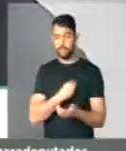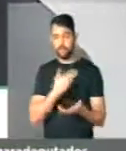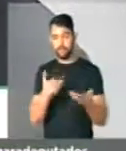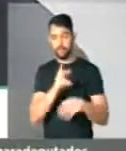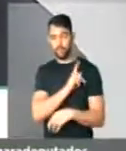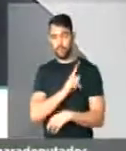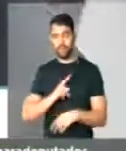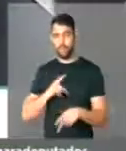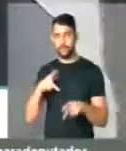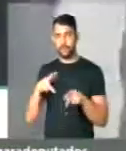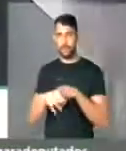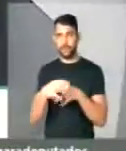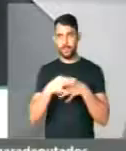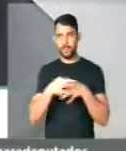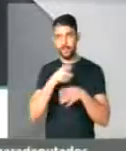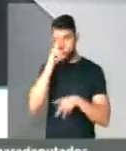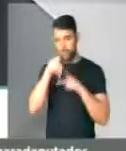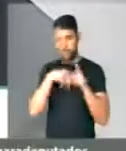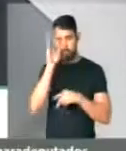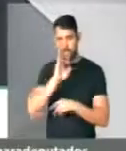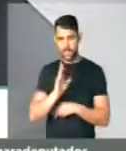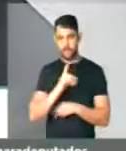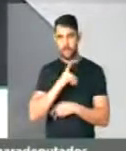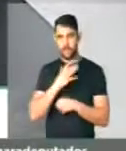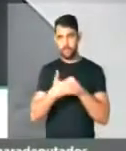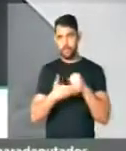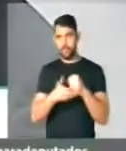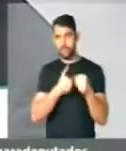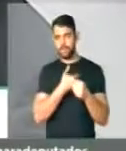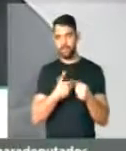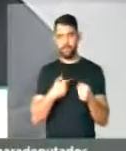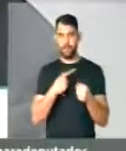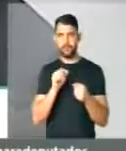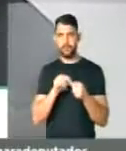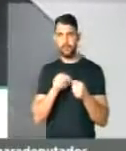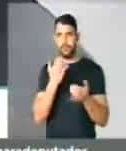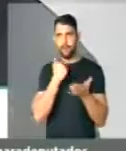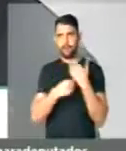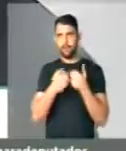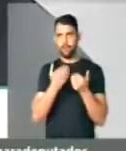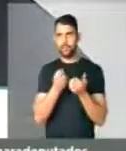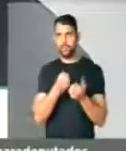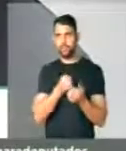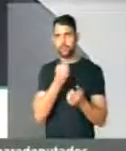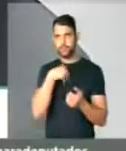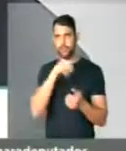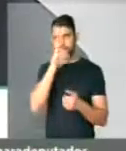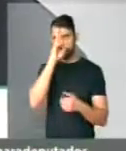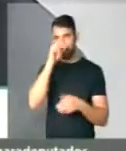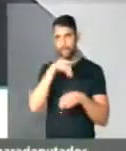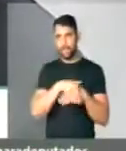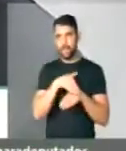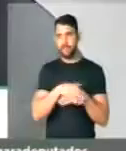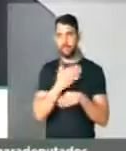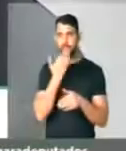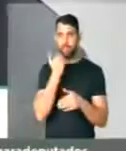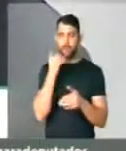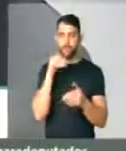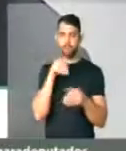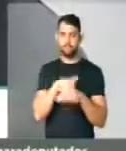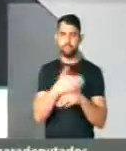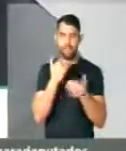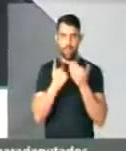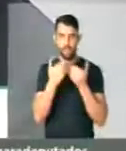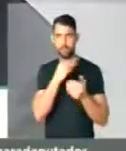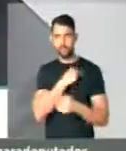Enquanto o governo corta na carne do povo brasileiro, sua base saboreia os jantares do palácio do governo e os